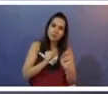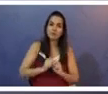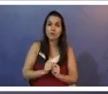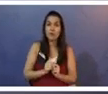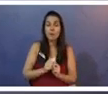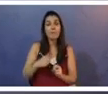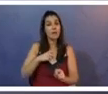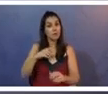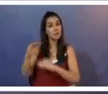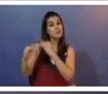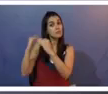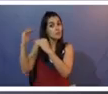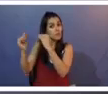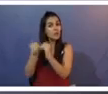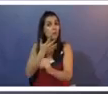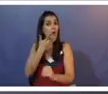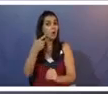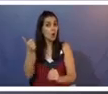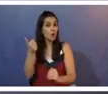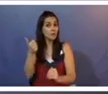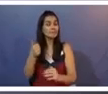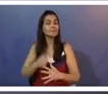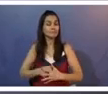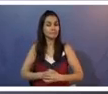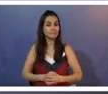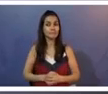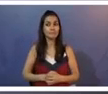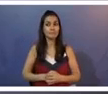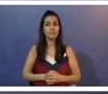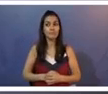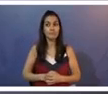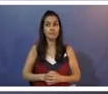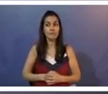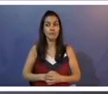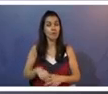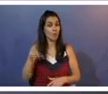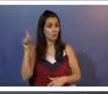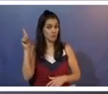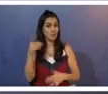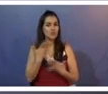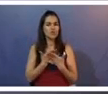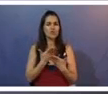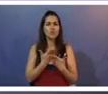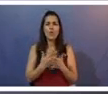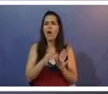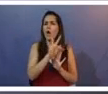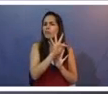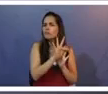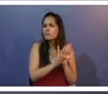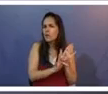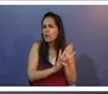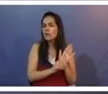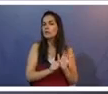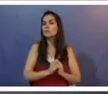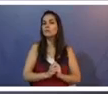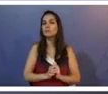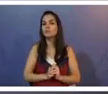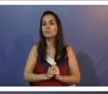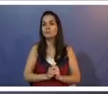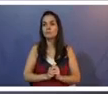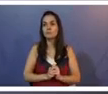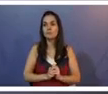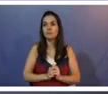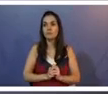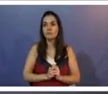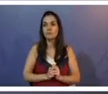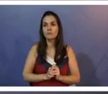bom desempenho durante o sono. Obviamente, esse é um estudo, é um texto que saiu deixa eu